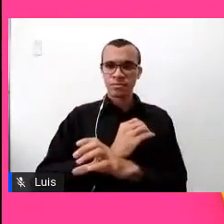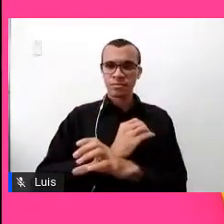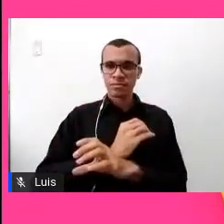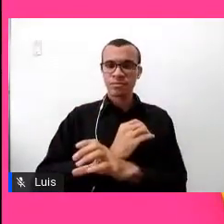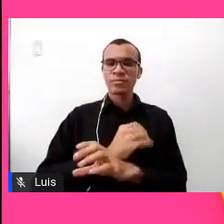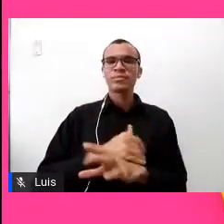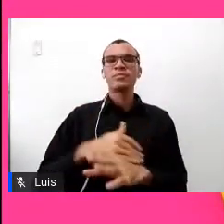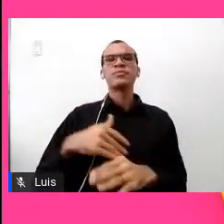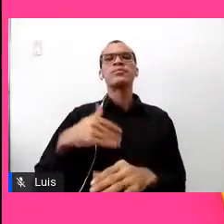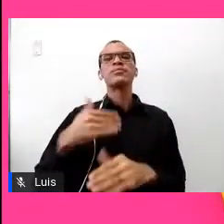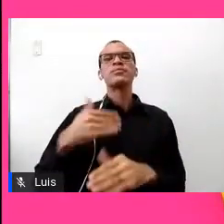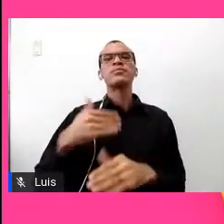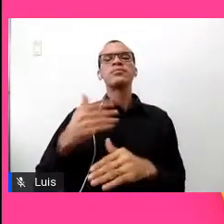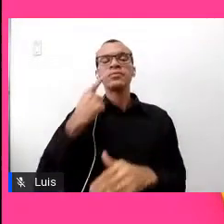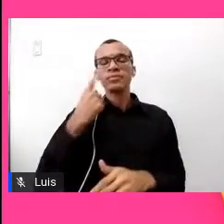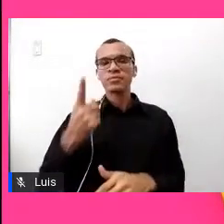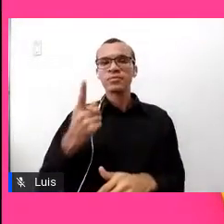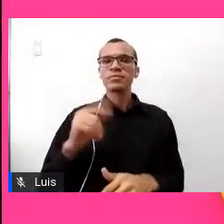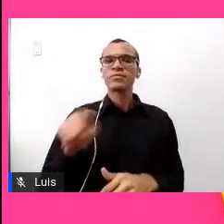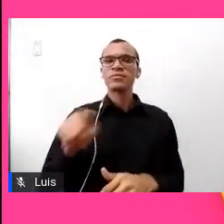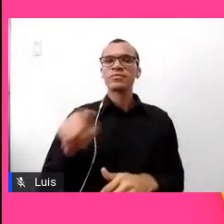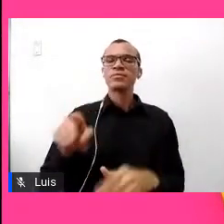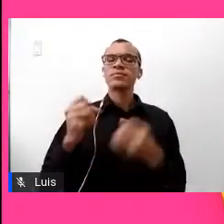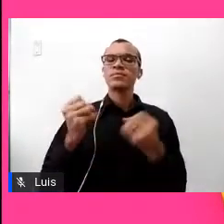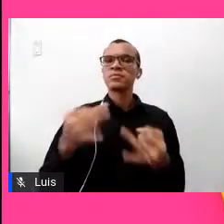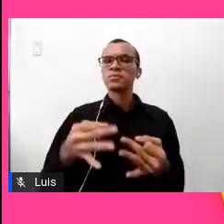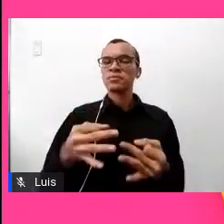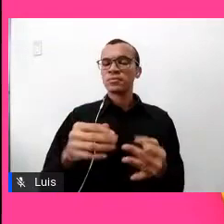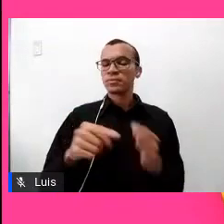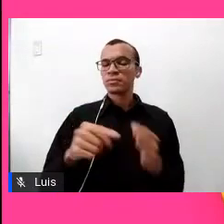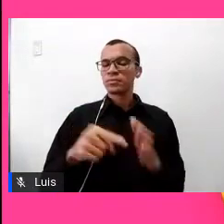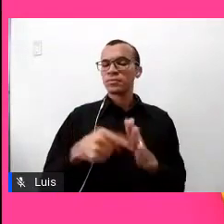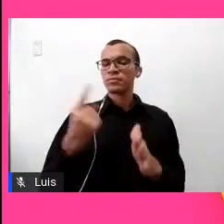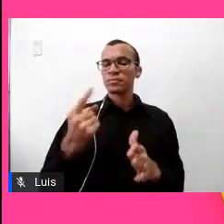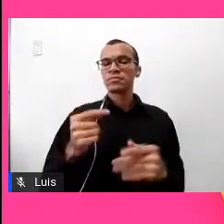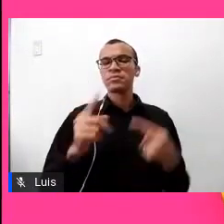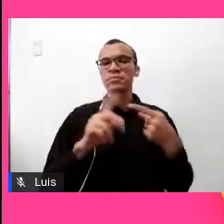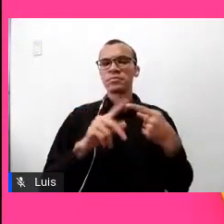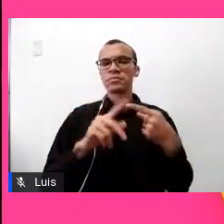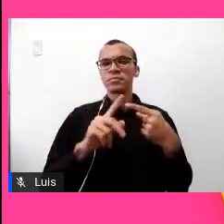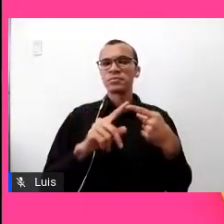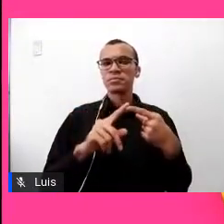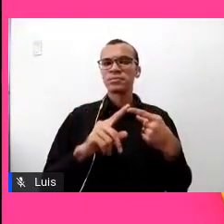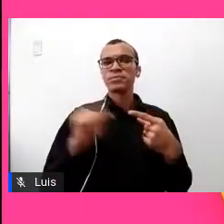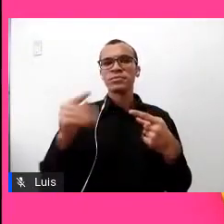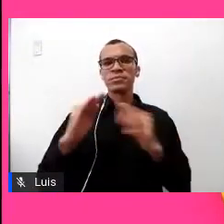detalhes. Primeira coisa, essa maquete tem aqui no canto um